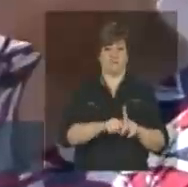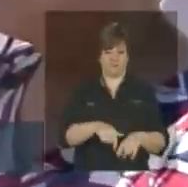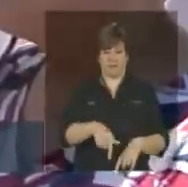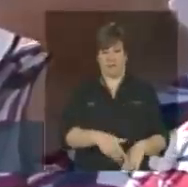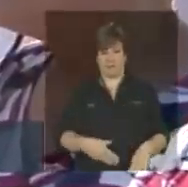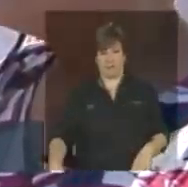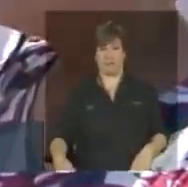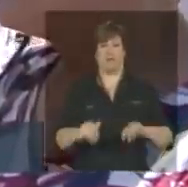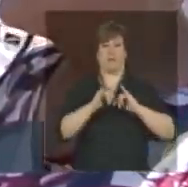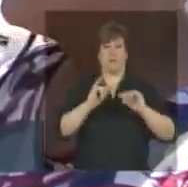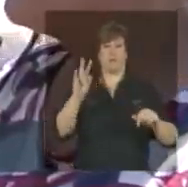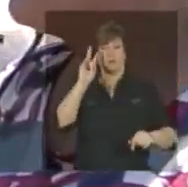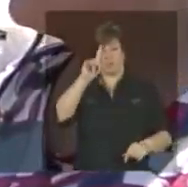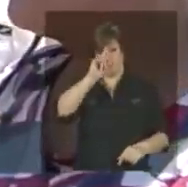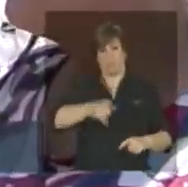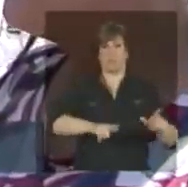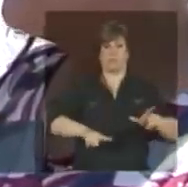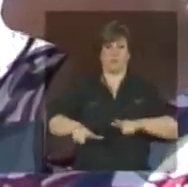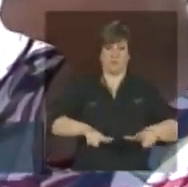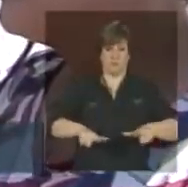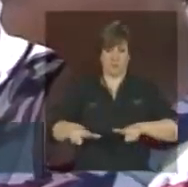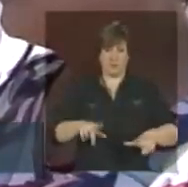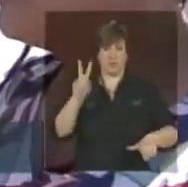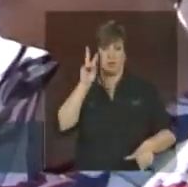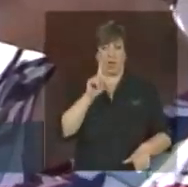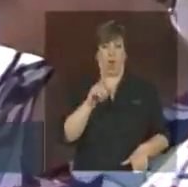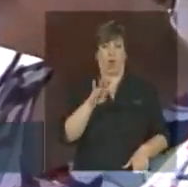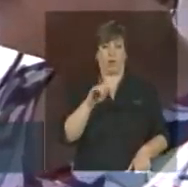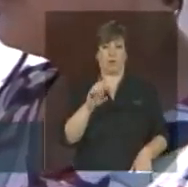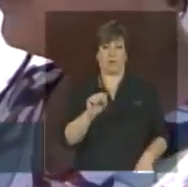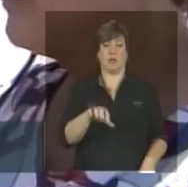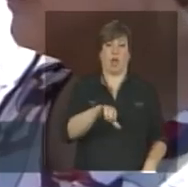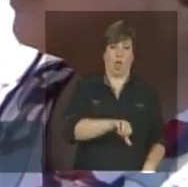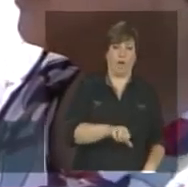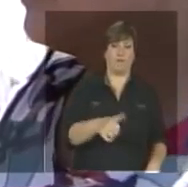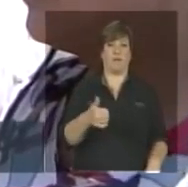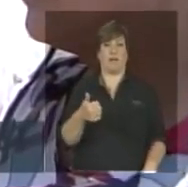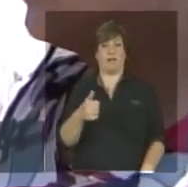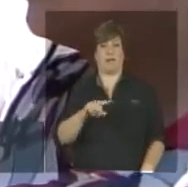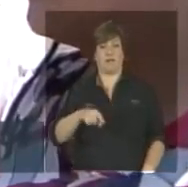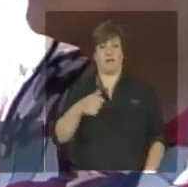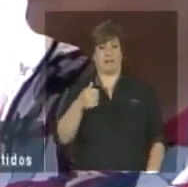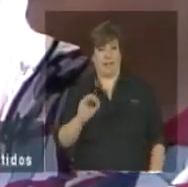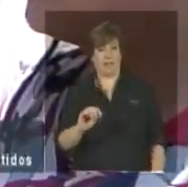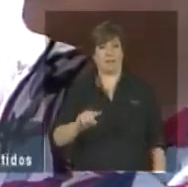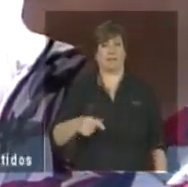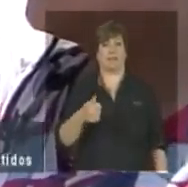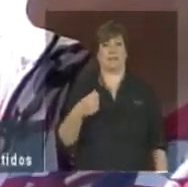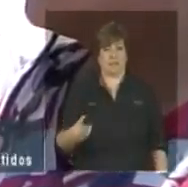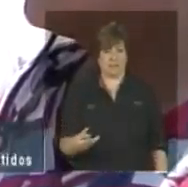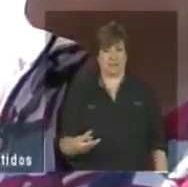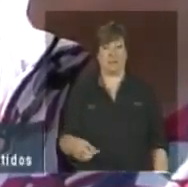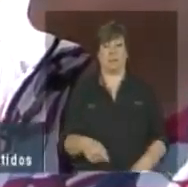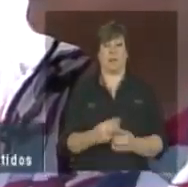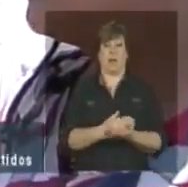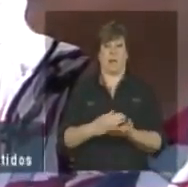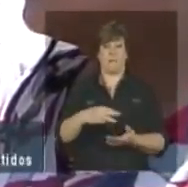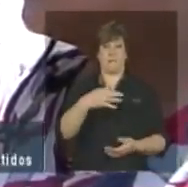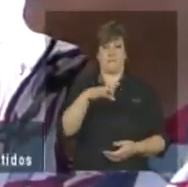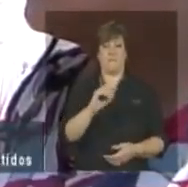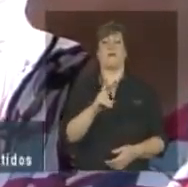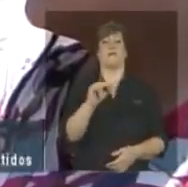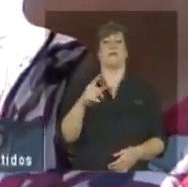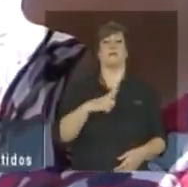as últimas ordens de serviço em relação aos lotes 9, 10 e 13. Portanto, a partir de março nós